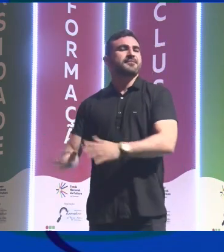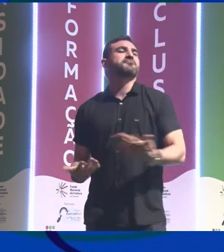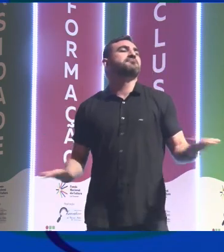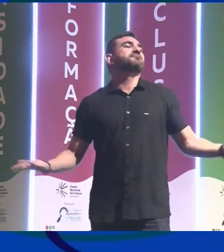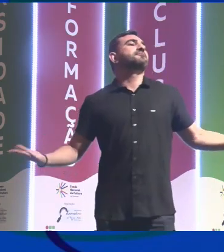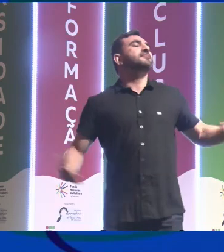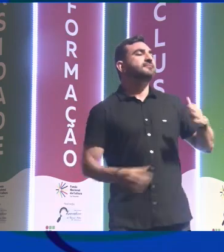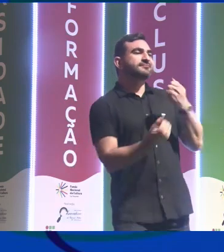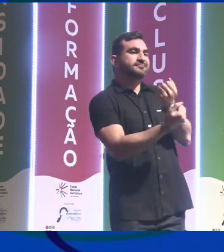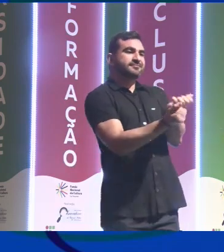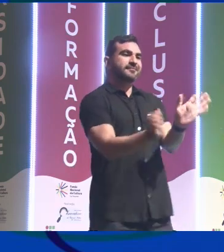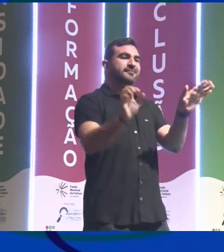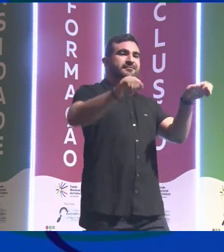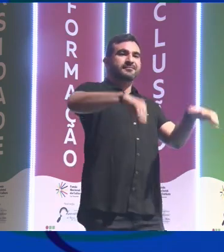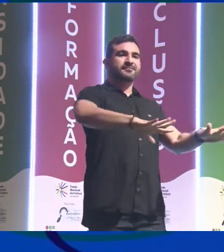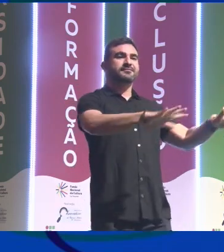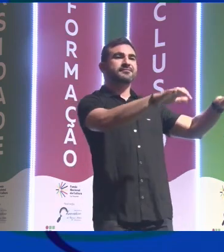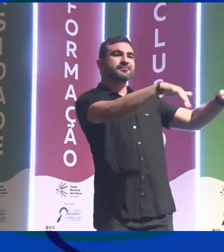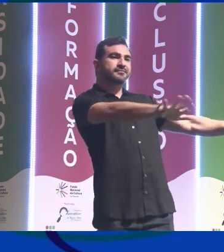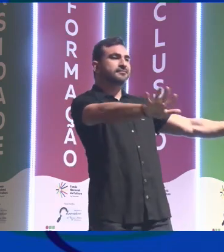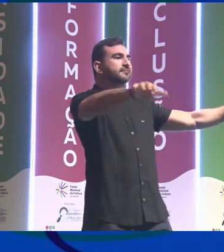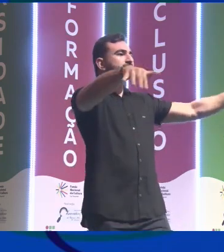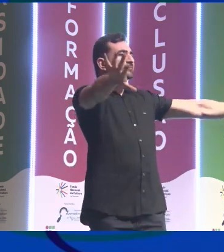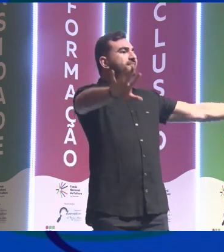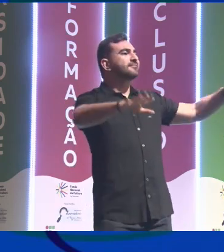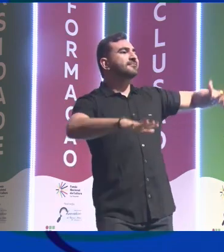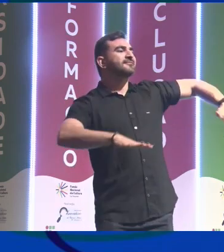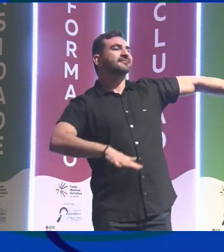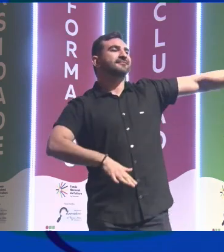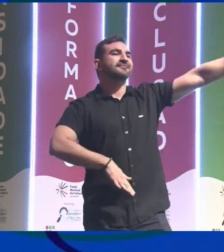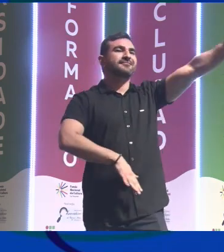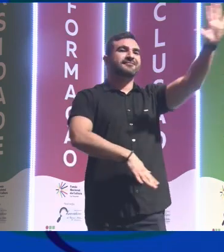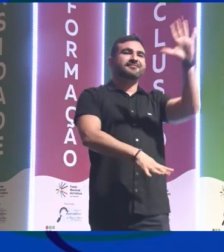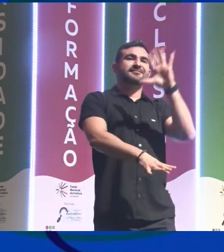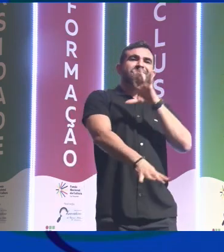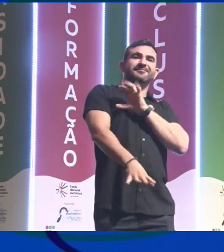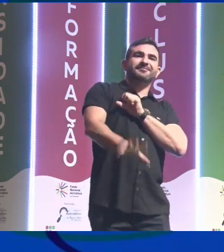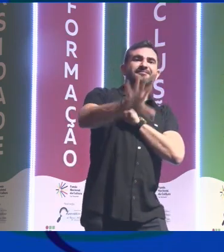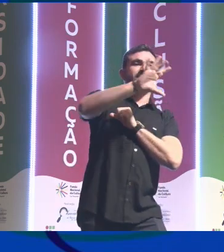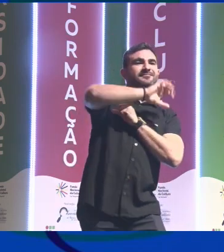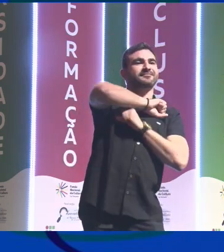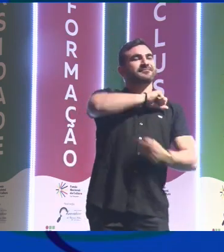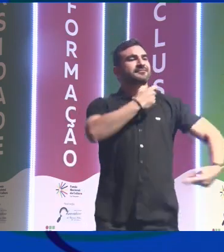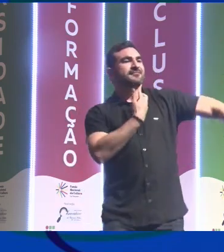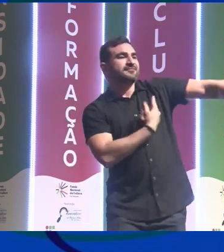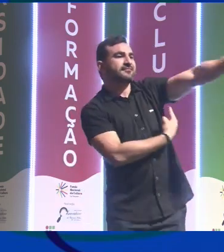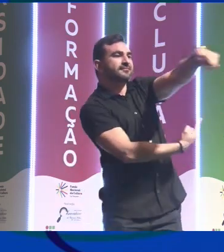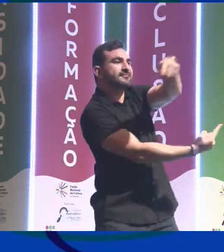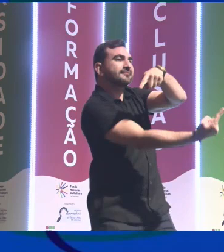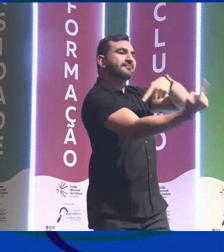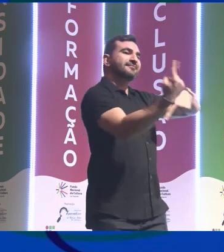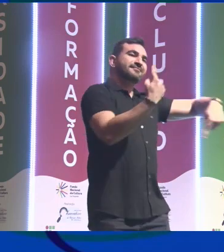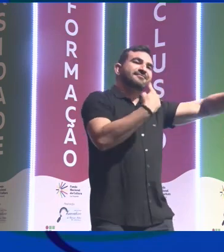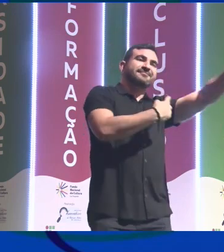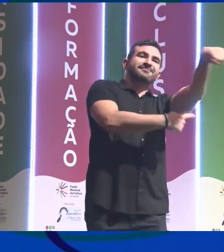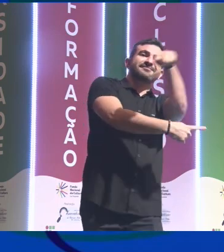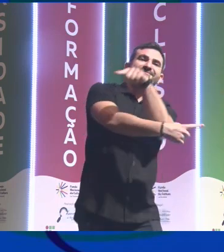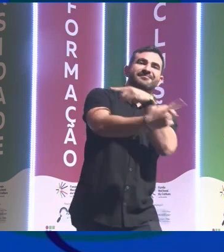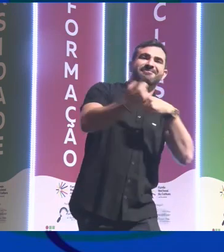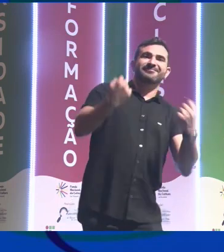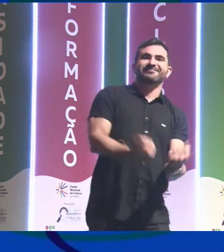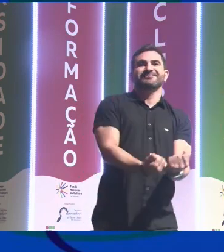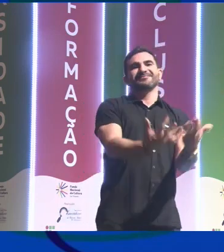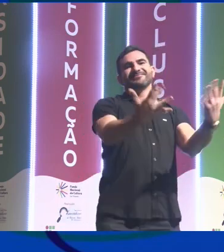Água nova brotando e a gente se amando sem